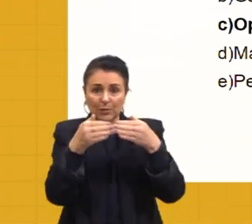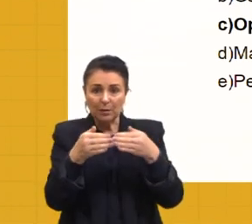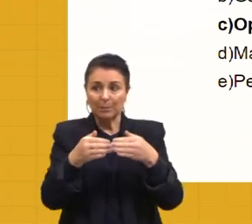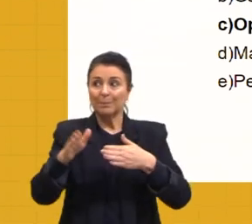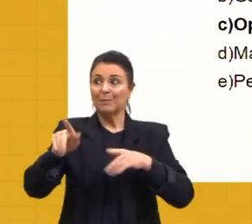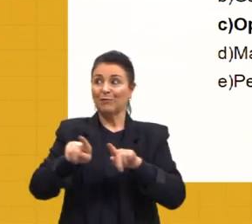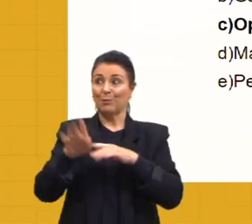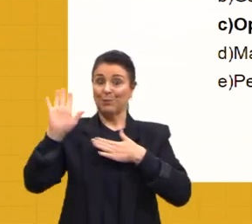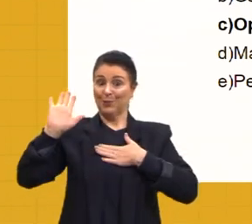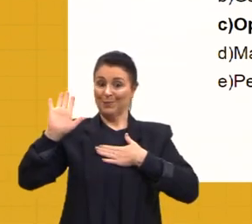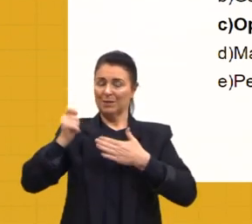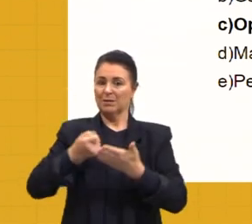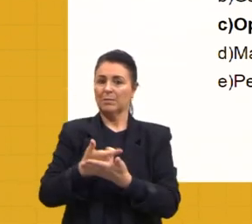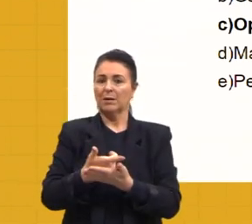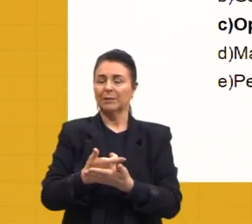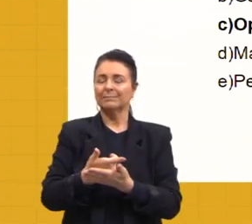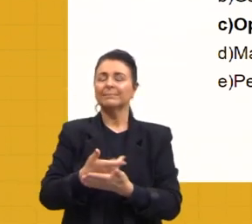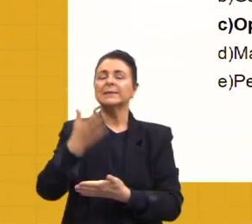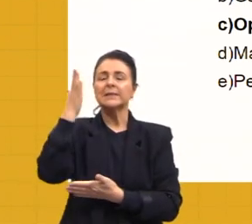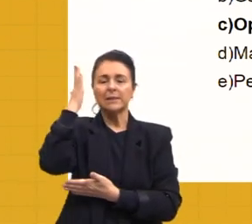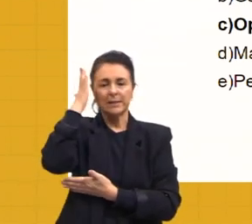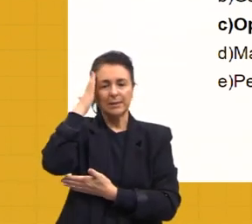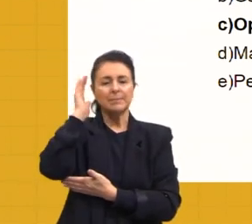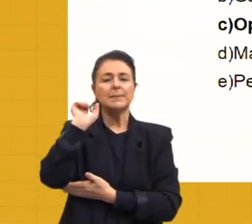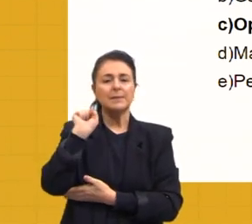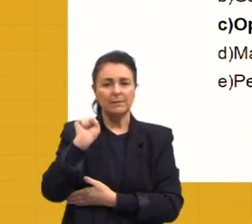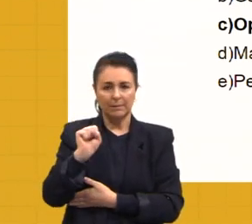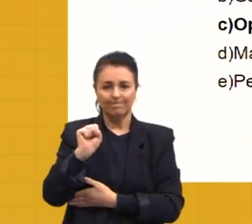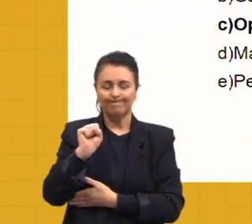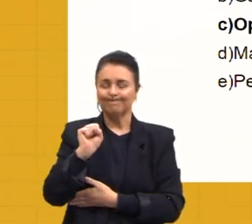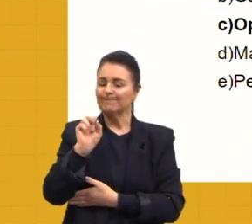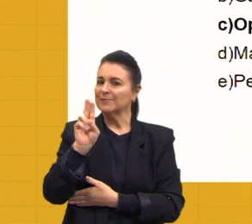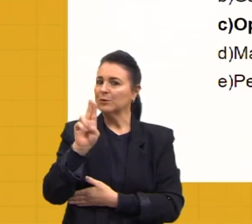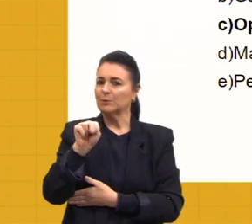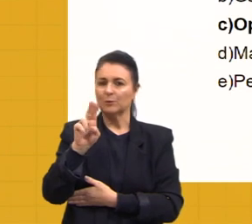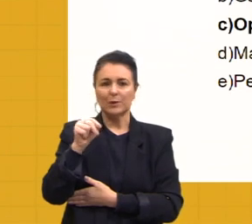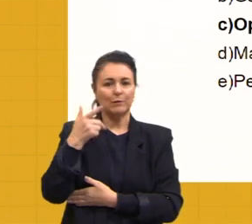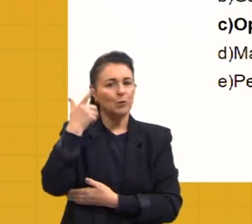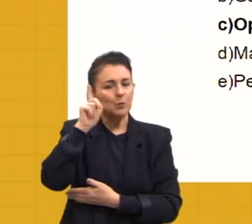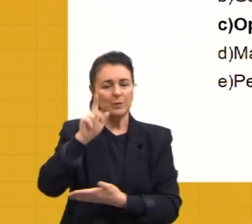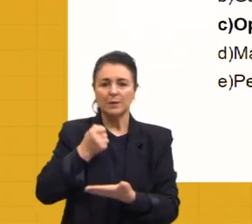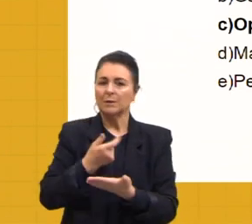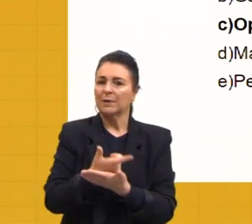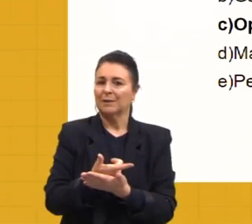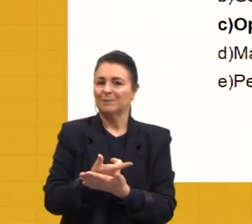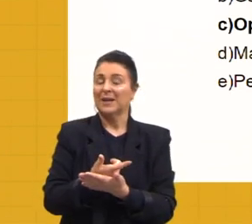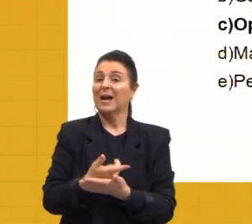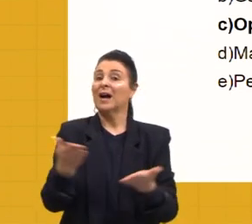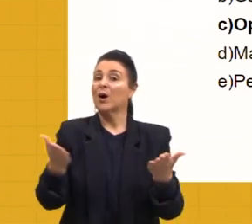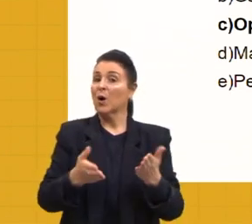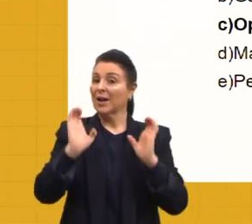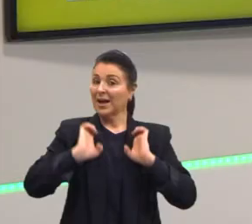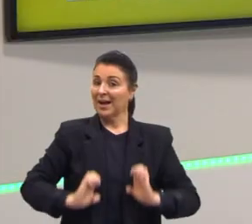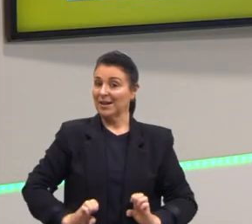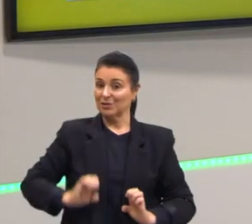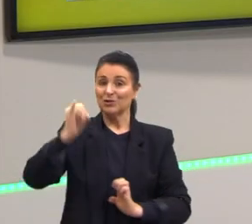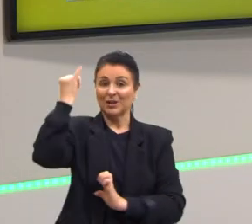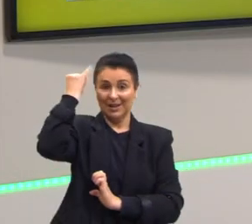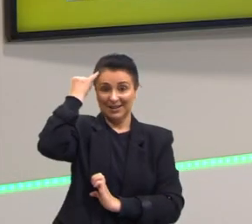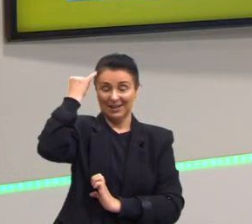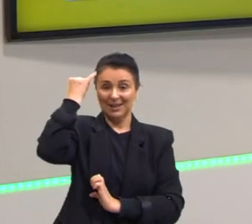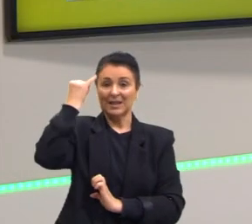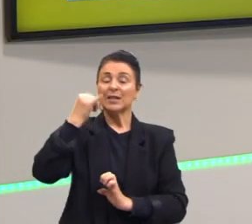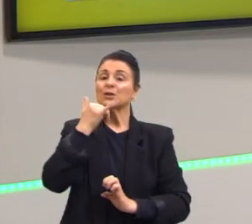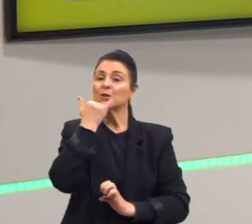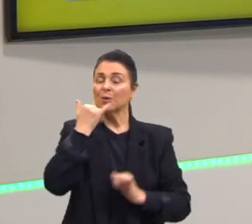pagá-lo, embora saiba que tal nunca sucederá. Aí, baseado no Kant, de acordo com a moral kantiana, a